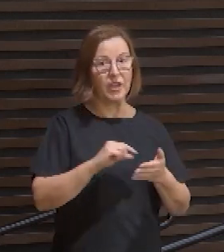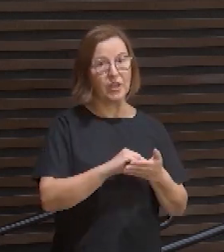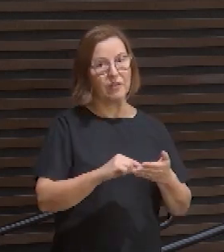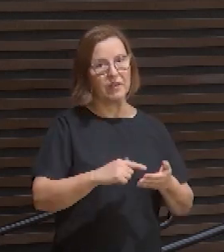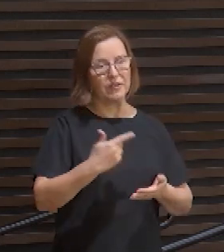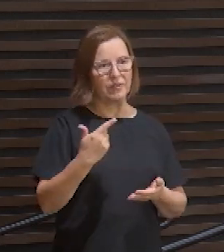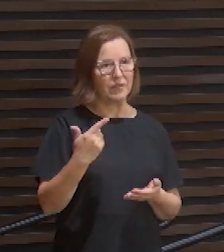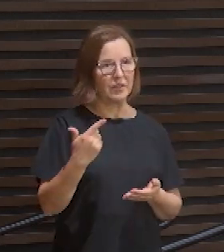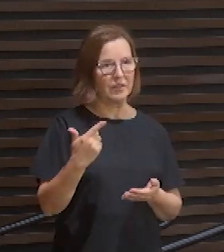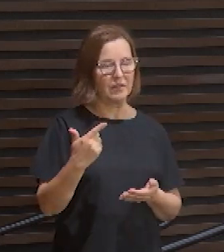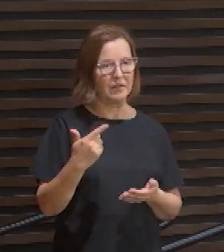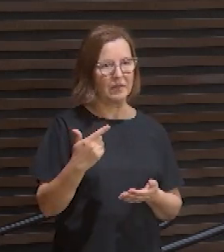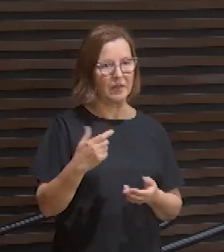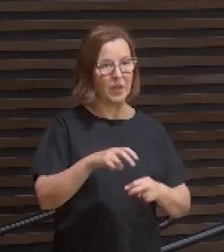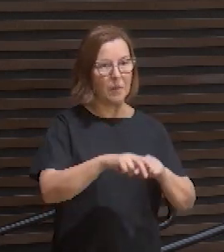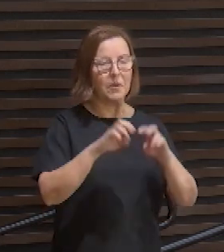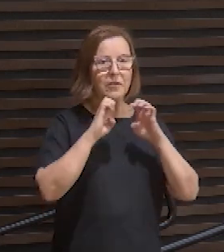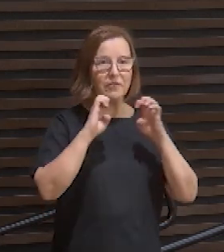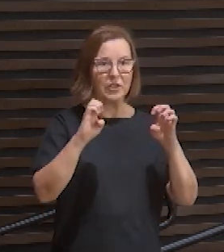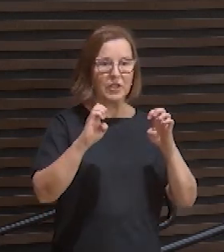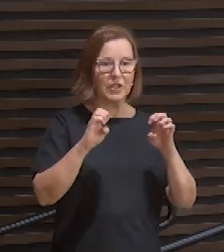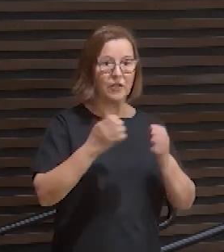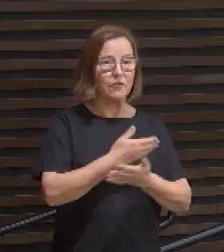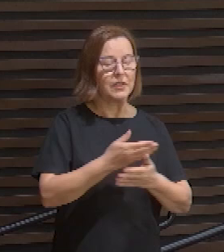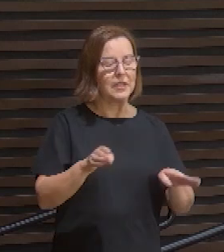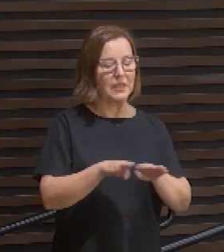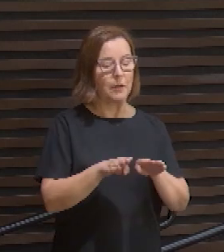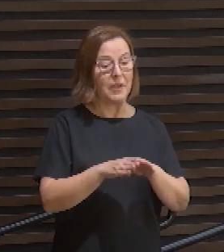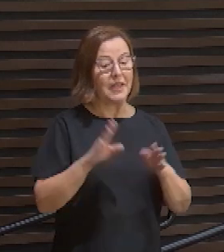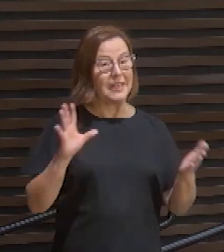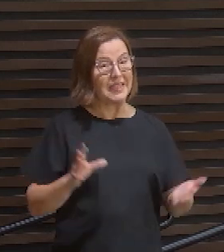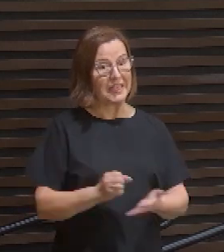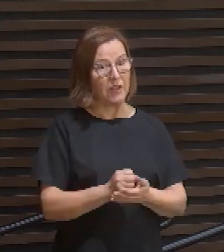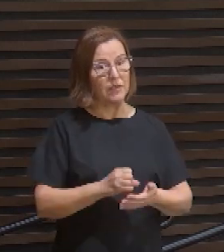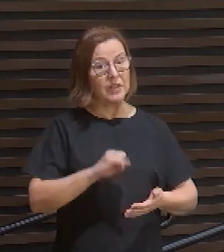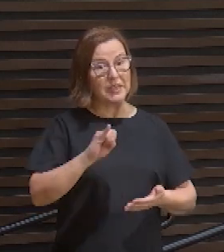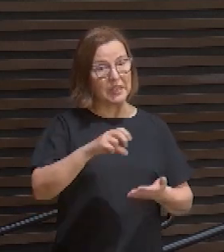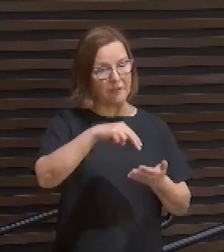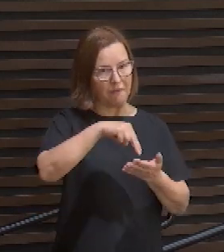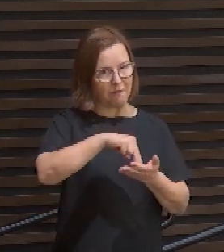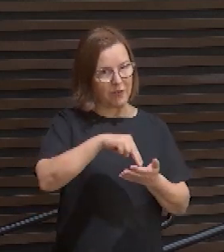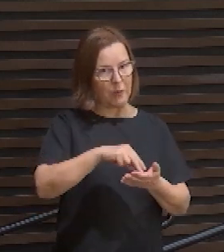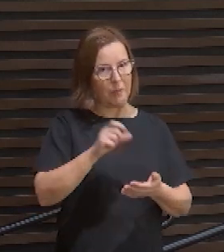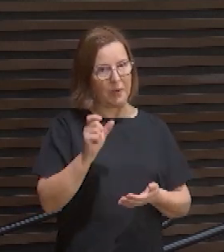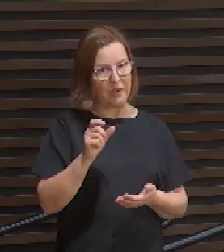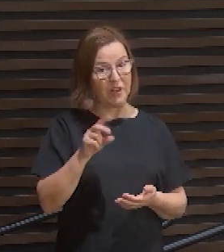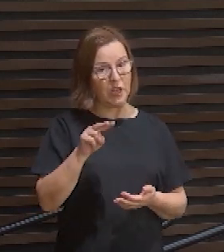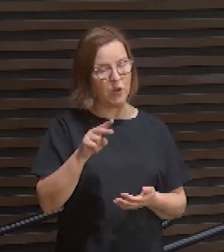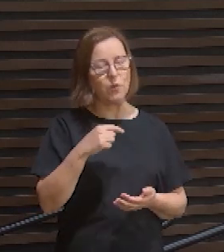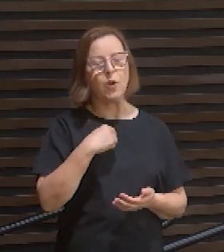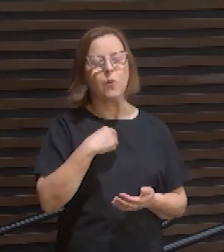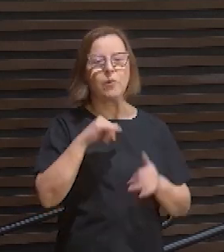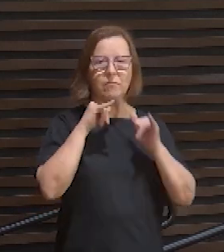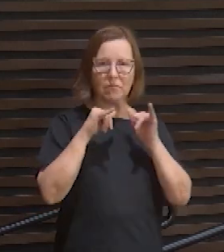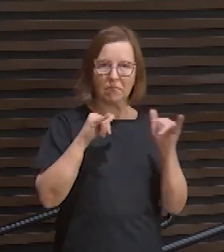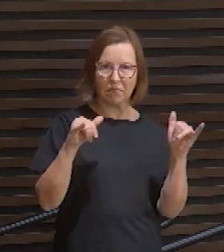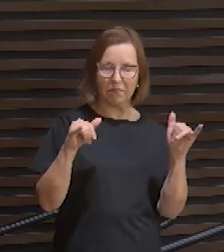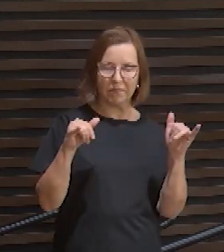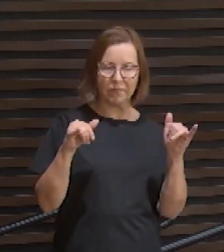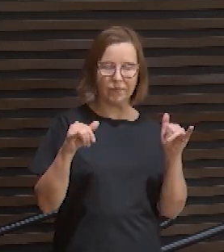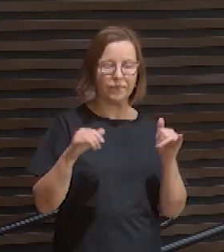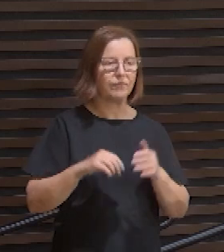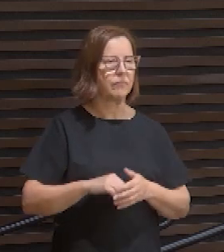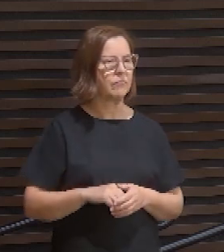nós lemos, por ele também sois salvos, se retiverdes a palavra, tal como vô-la preguei. E ele coloca uma